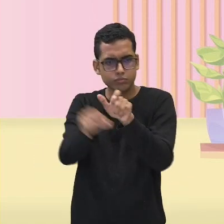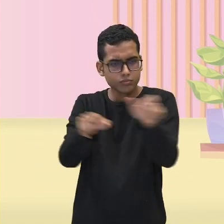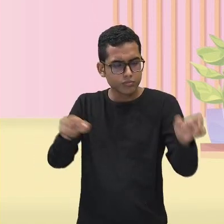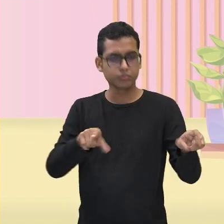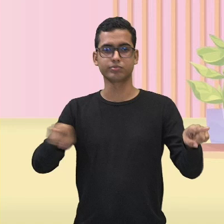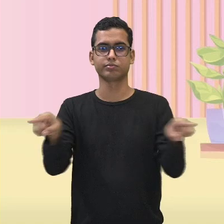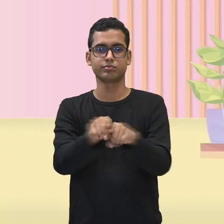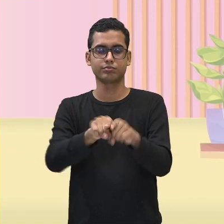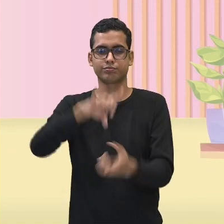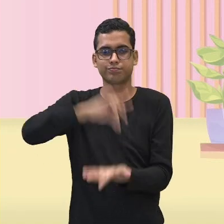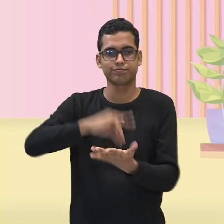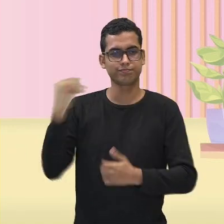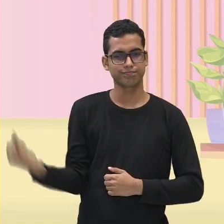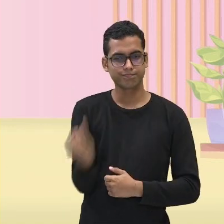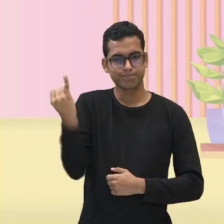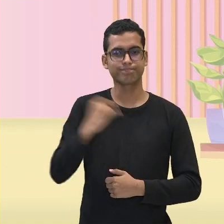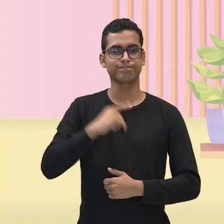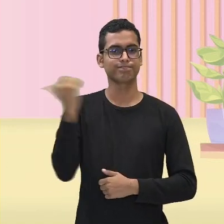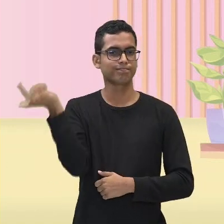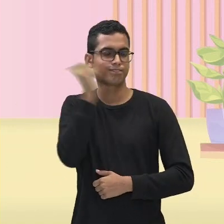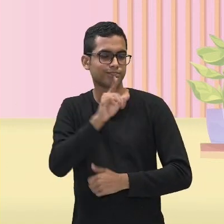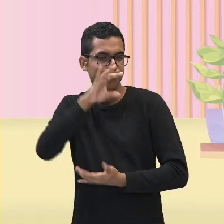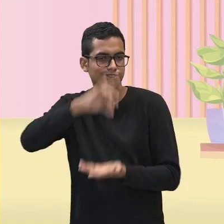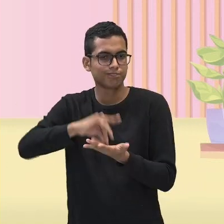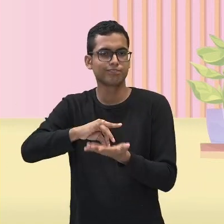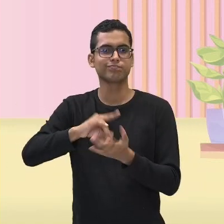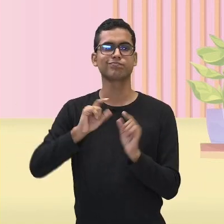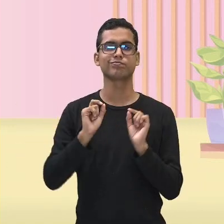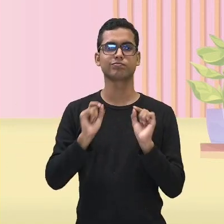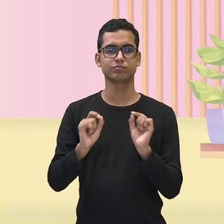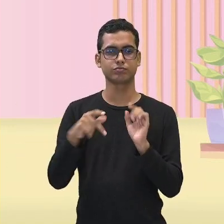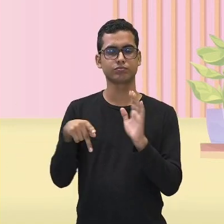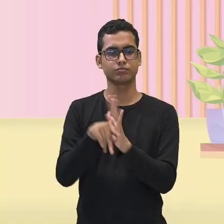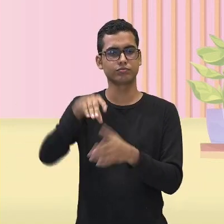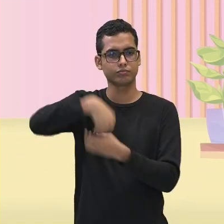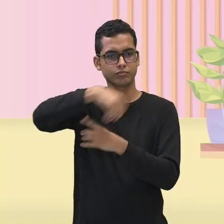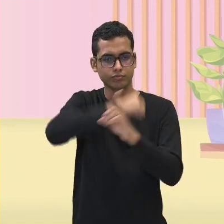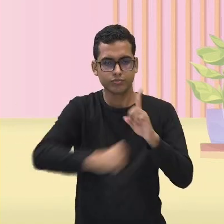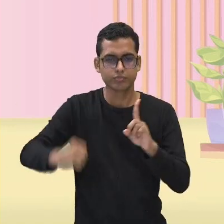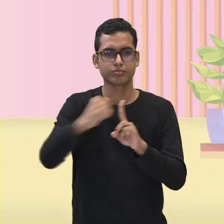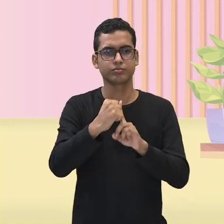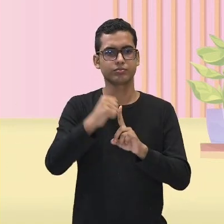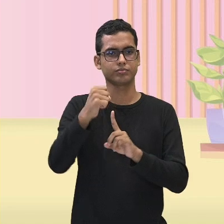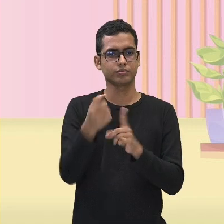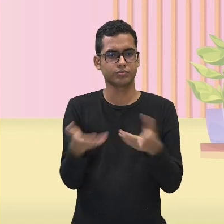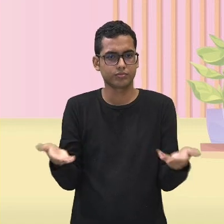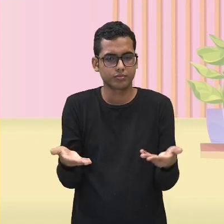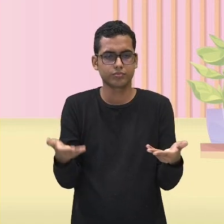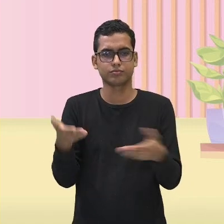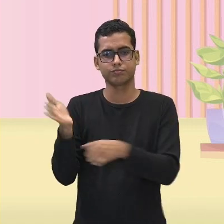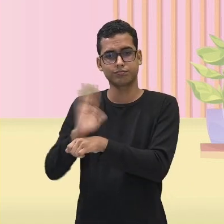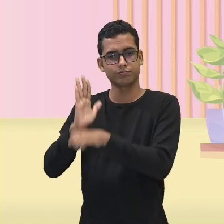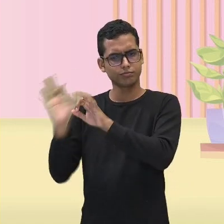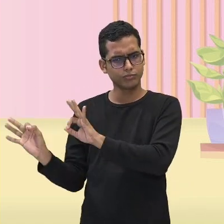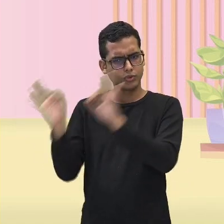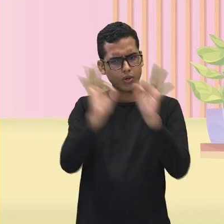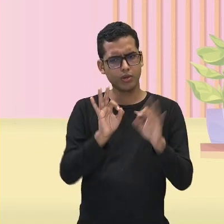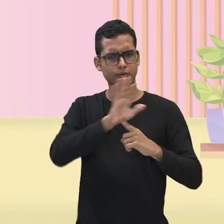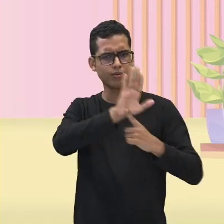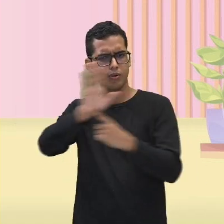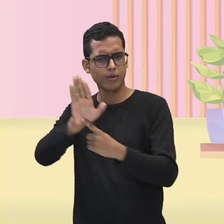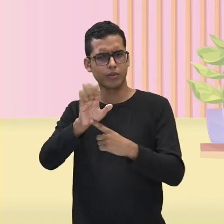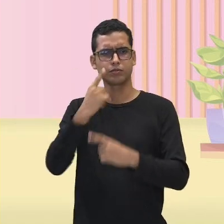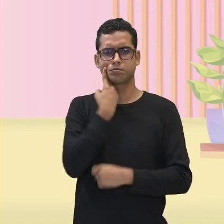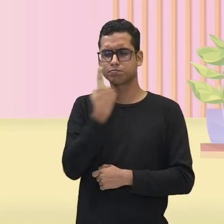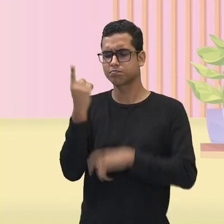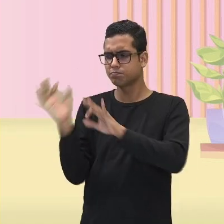são essenciais para o funcionamento ali em sociedade. E aí vocês vão ficar com um vídeo para assistir,